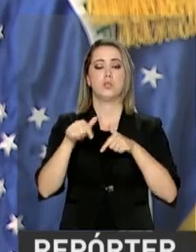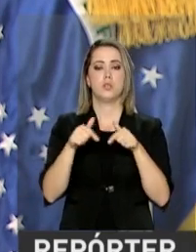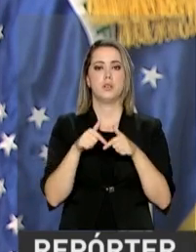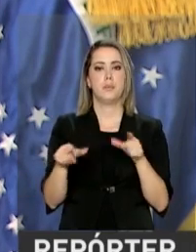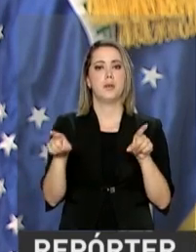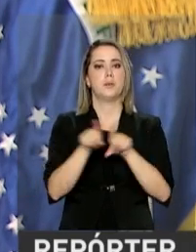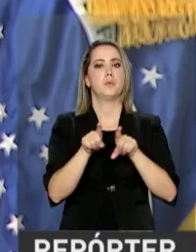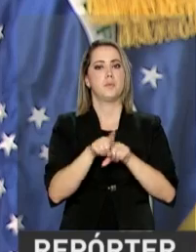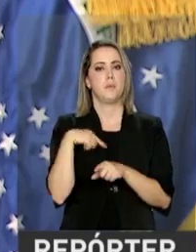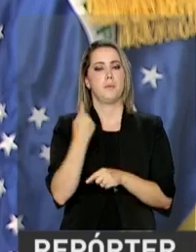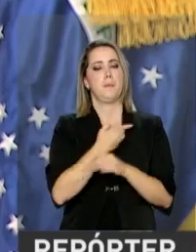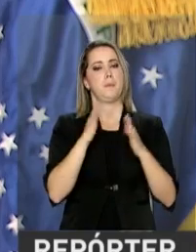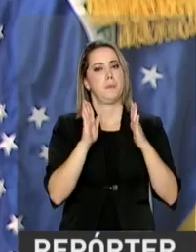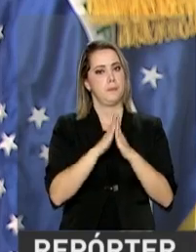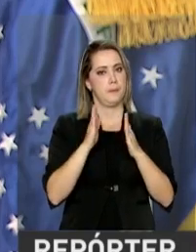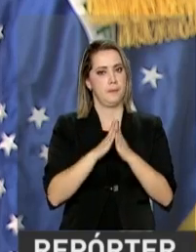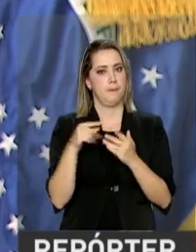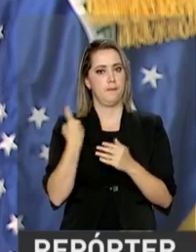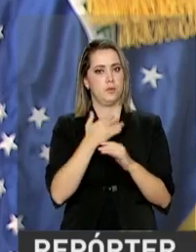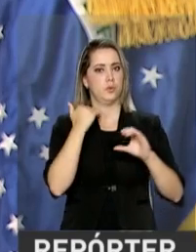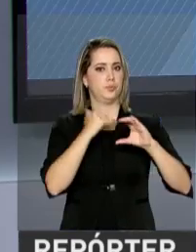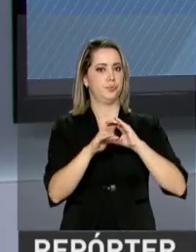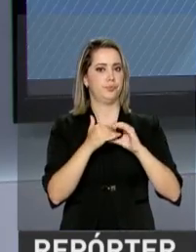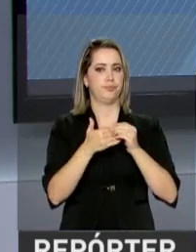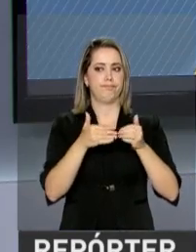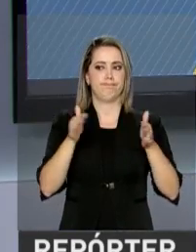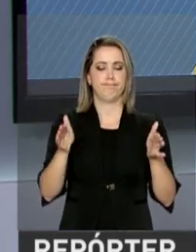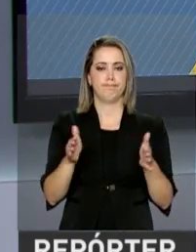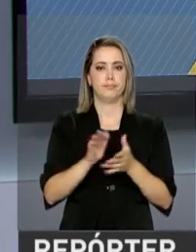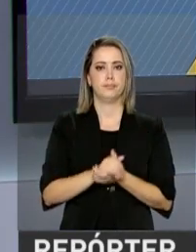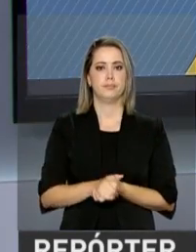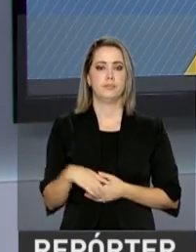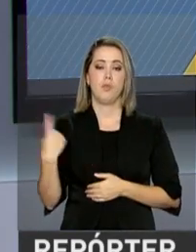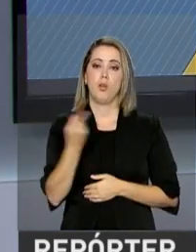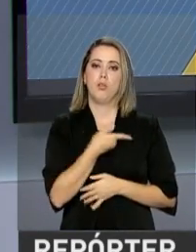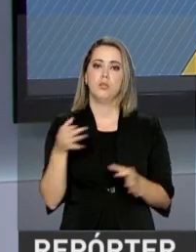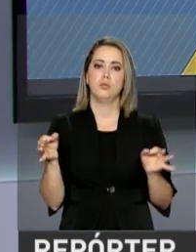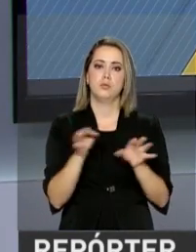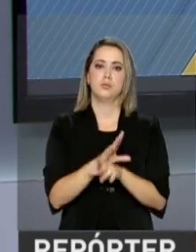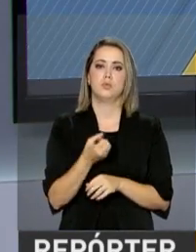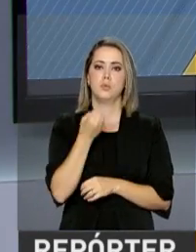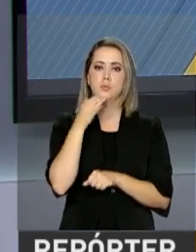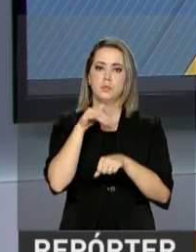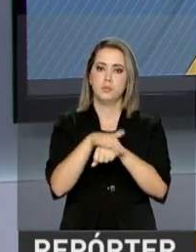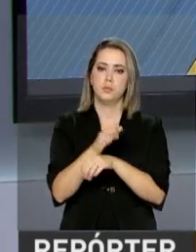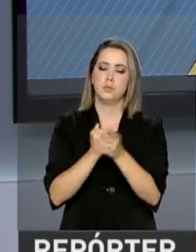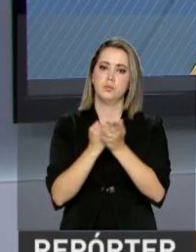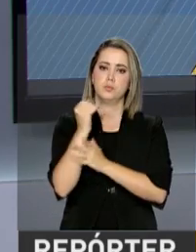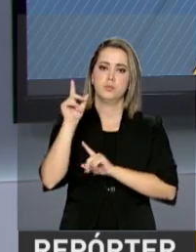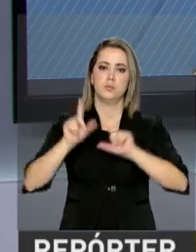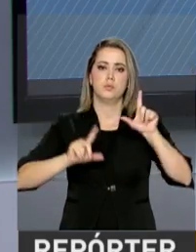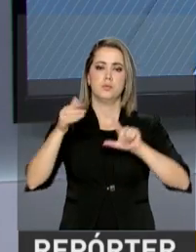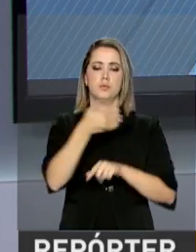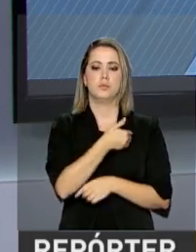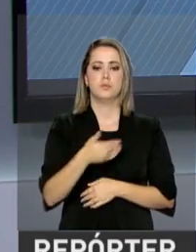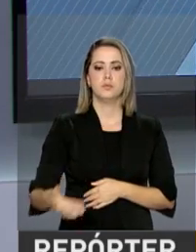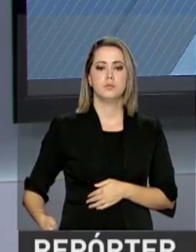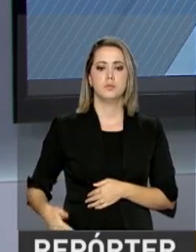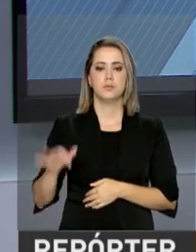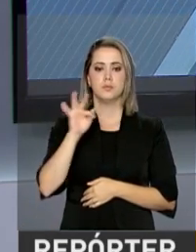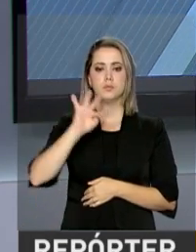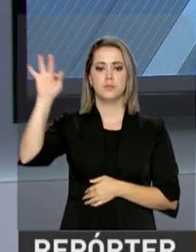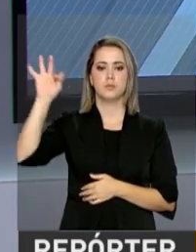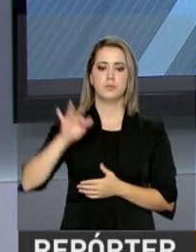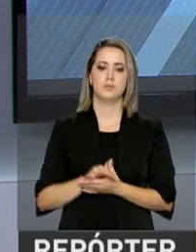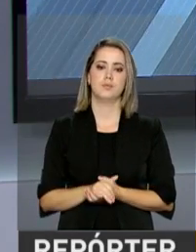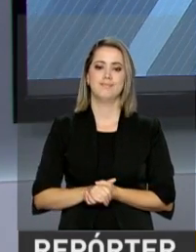gente tem que ter em nossa casa também quando abrimos os e-mails e nós ficamos por aqui uma boa noite e continue com a gente aqui na NBR a